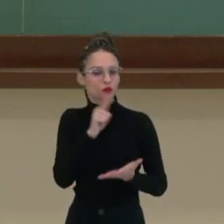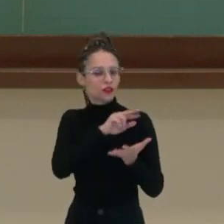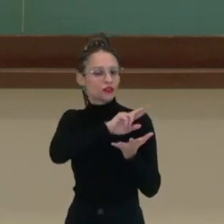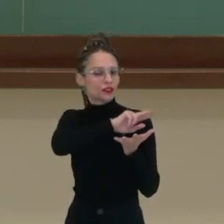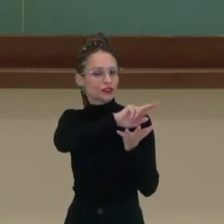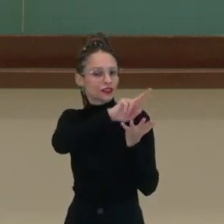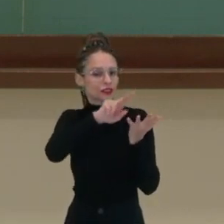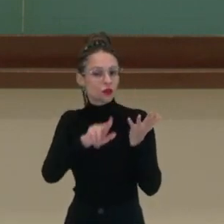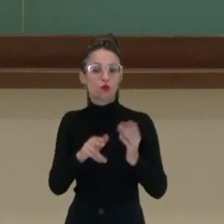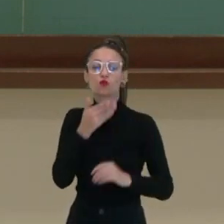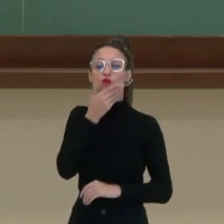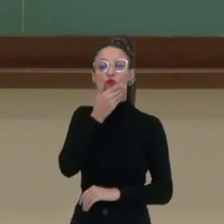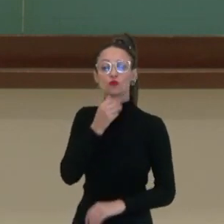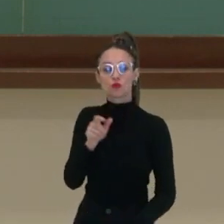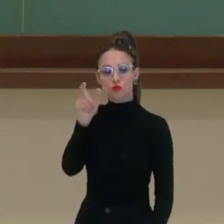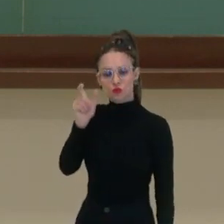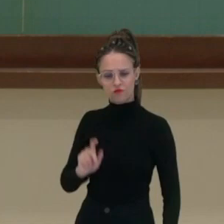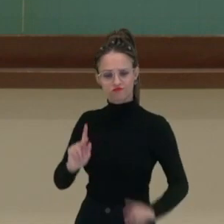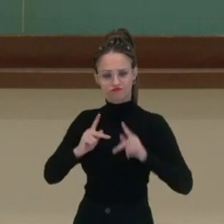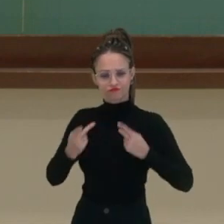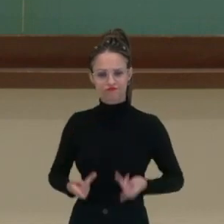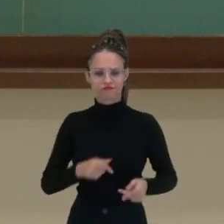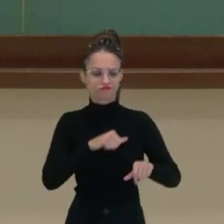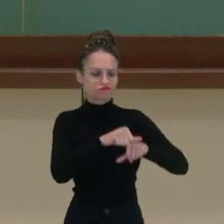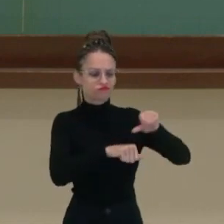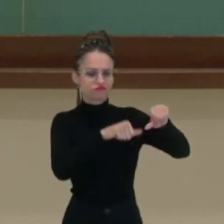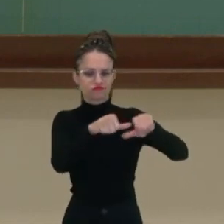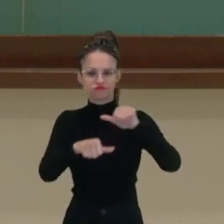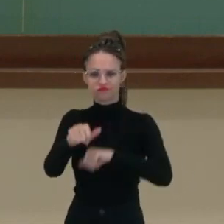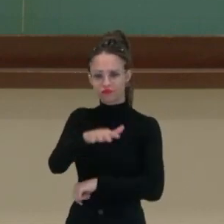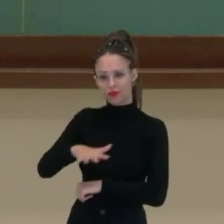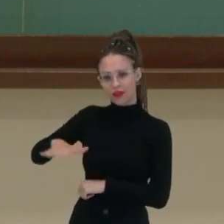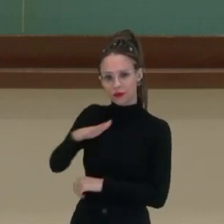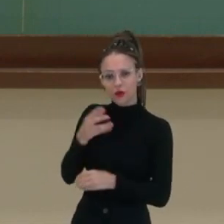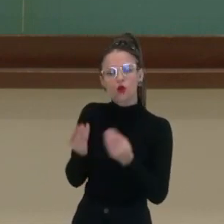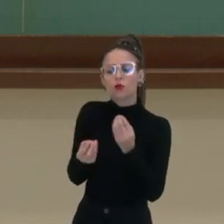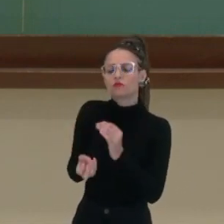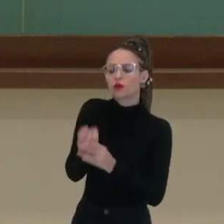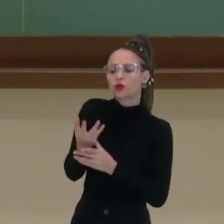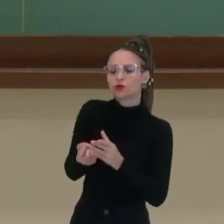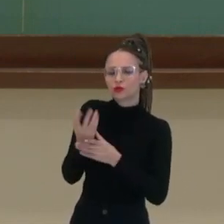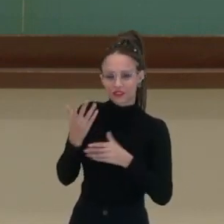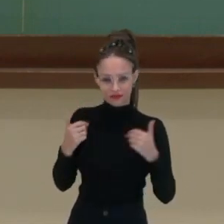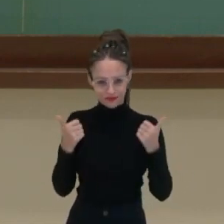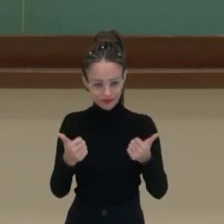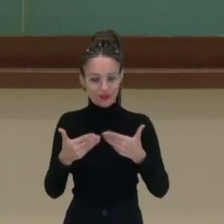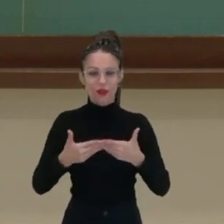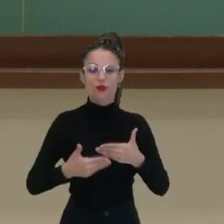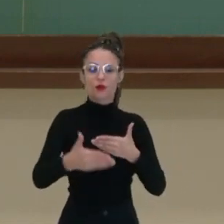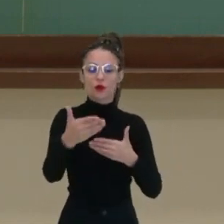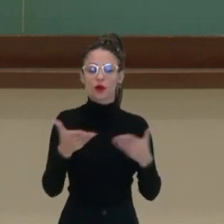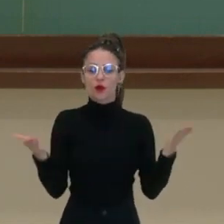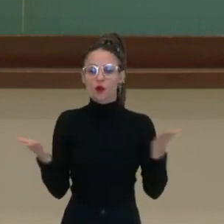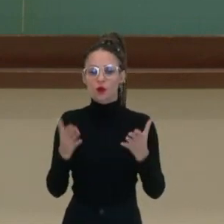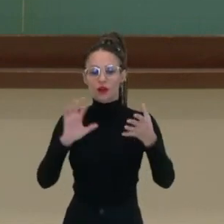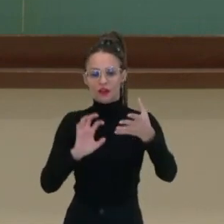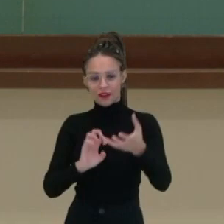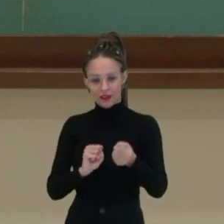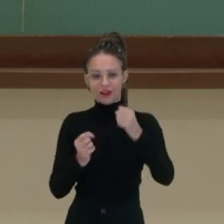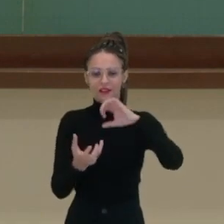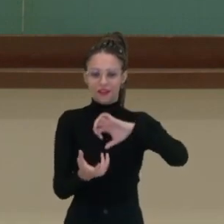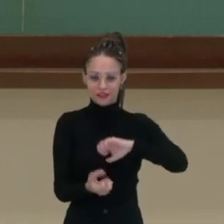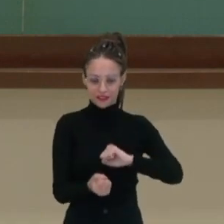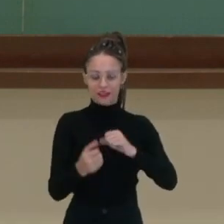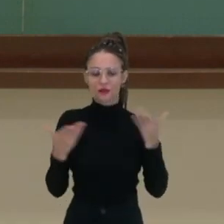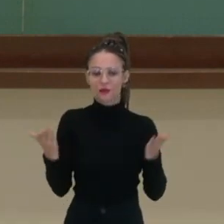o homem na transformação do espaço a partir do que ele produz, beleza? E começamos hoje pelo artesanato e acompanha